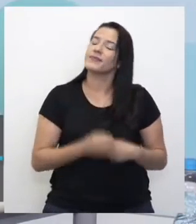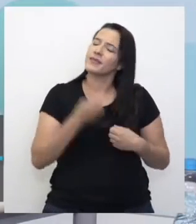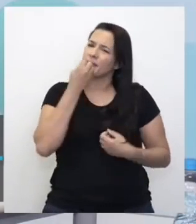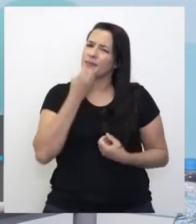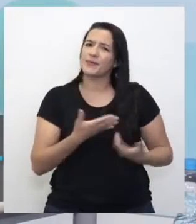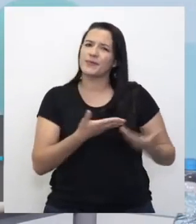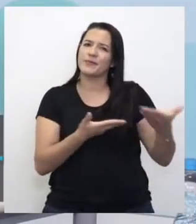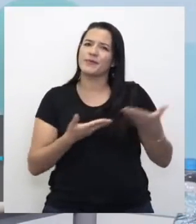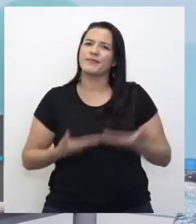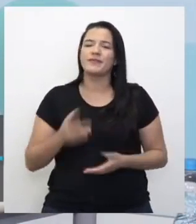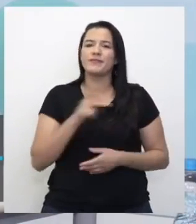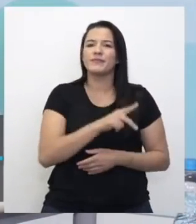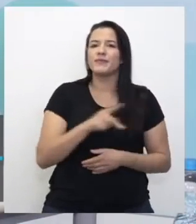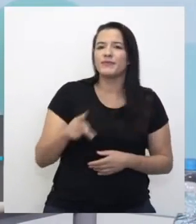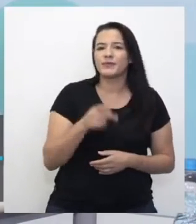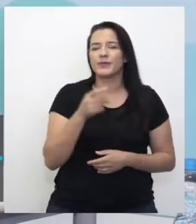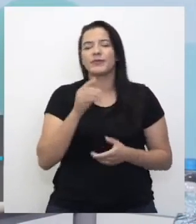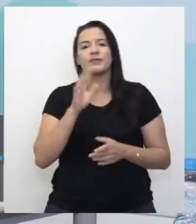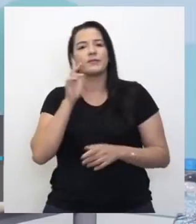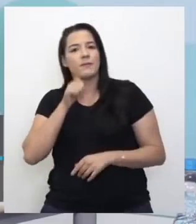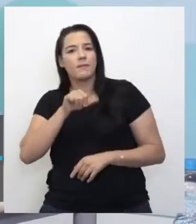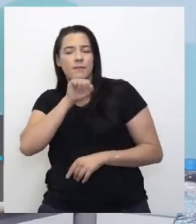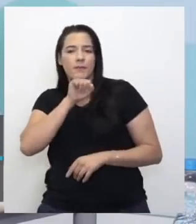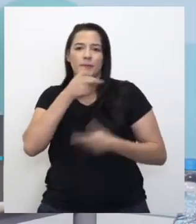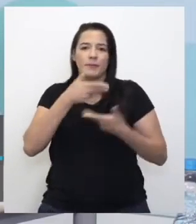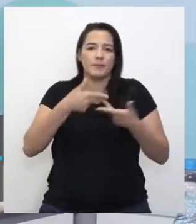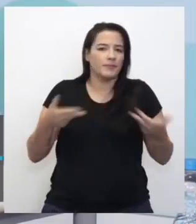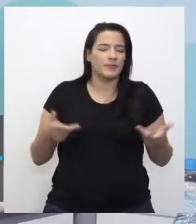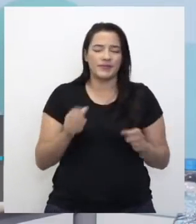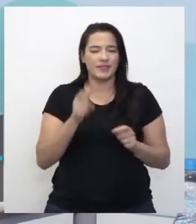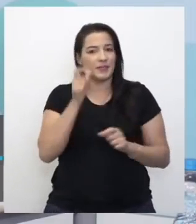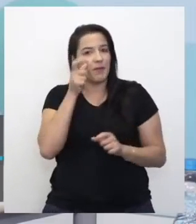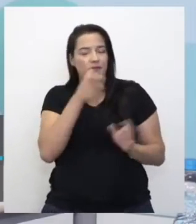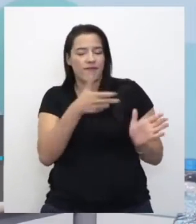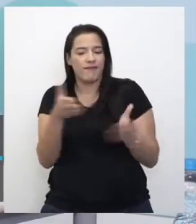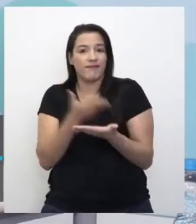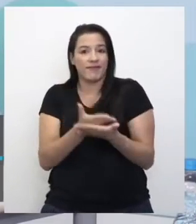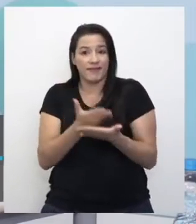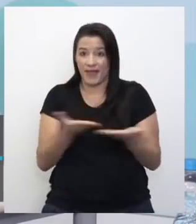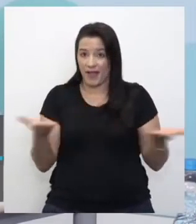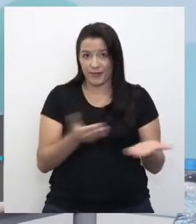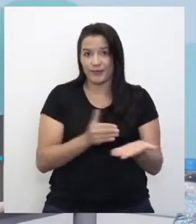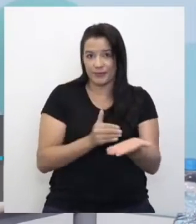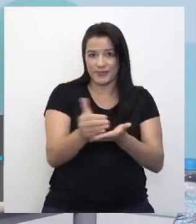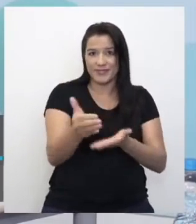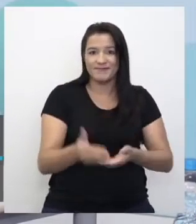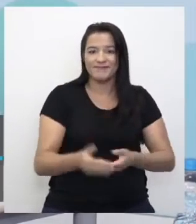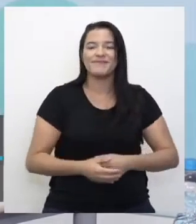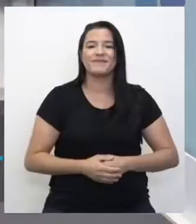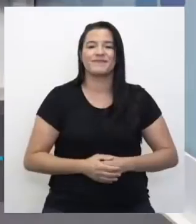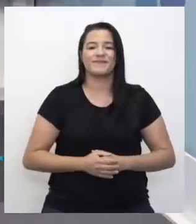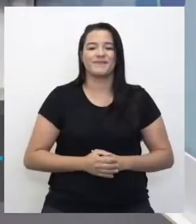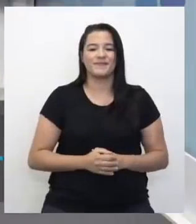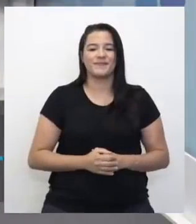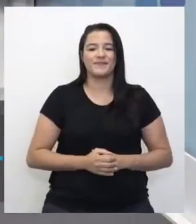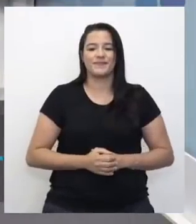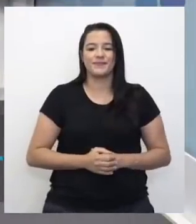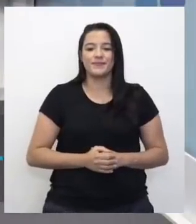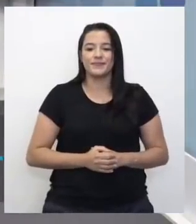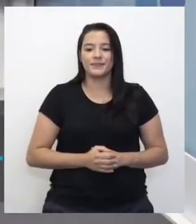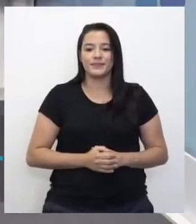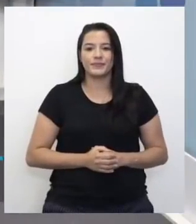bem-vindos, professores e pais que também assistem às nossas aulas. Bom, vamos então começar, pessoal? Vamos? Muito bem.